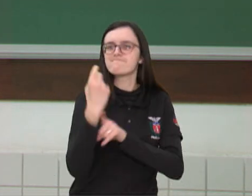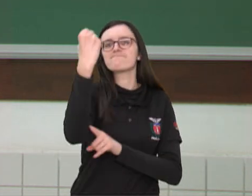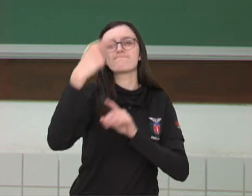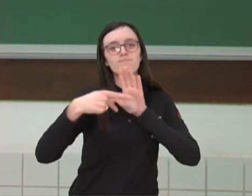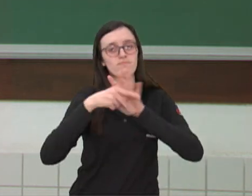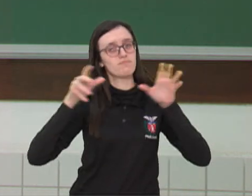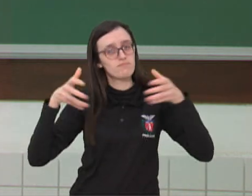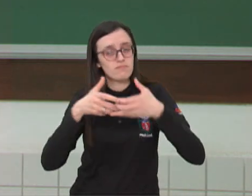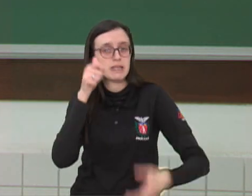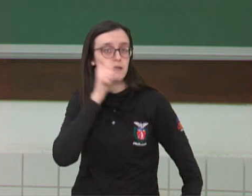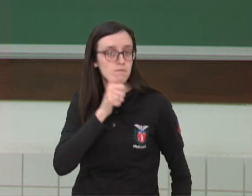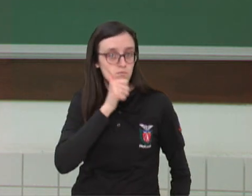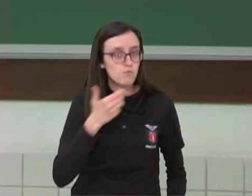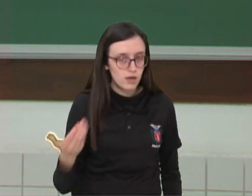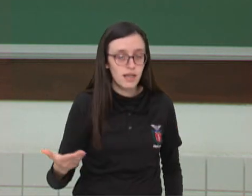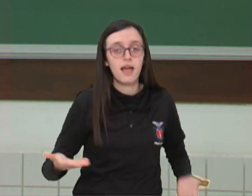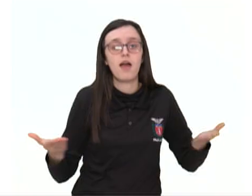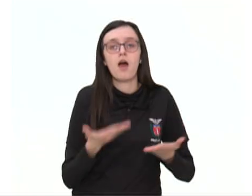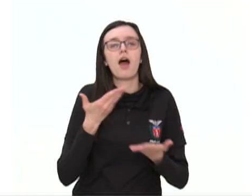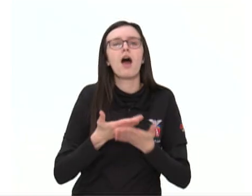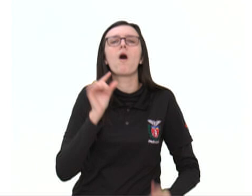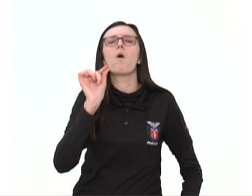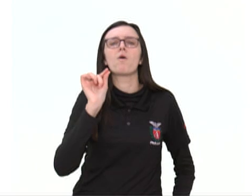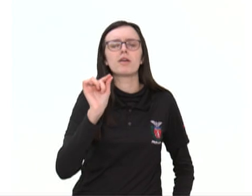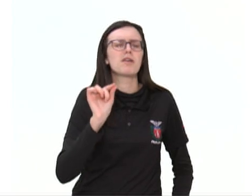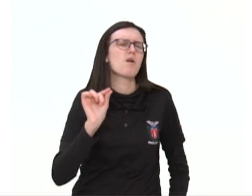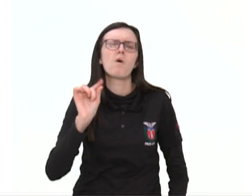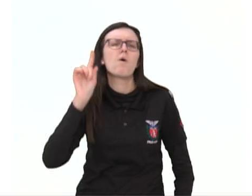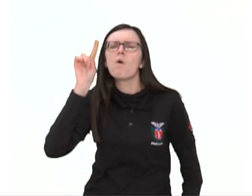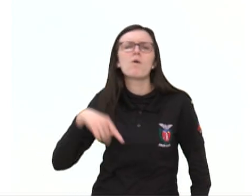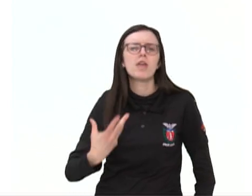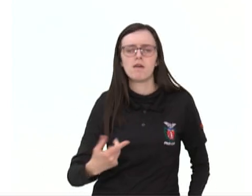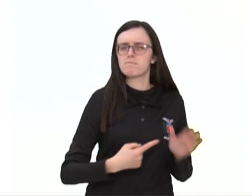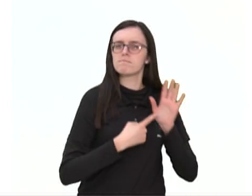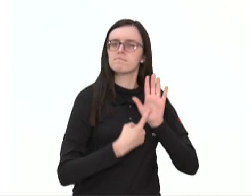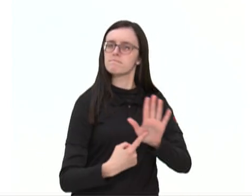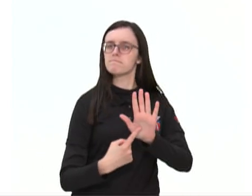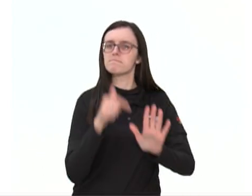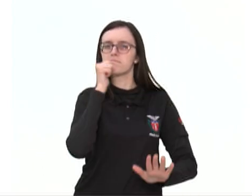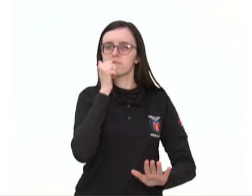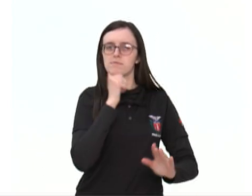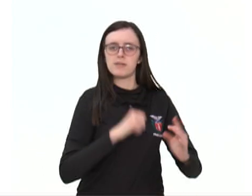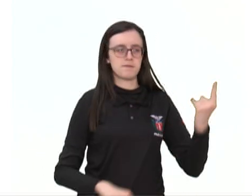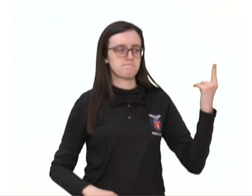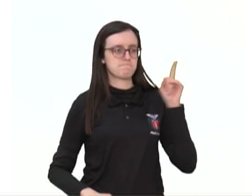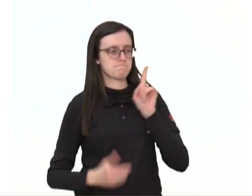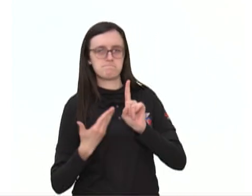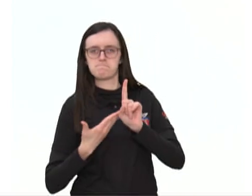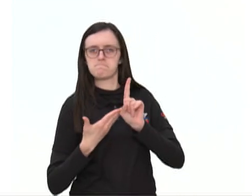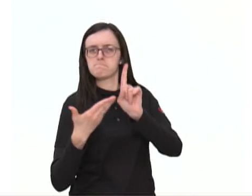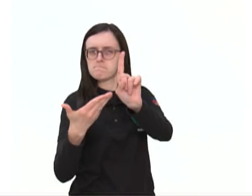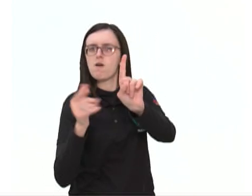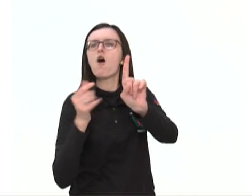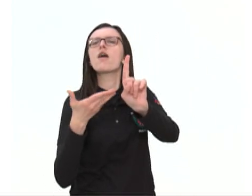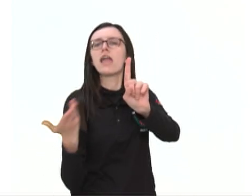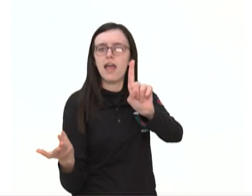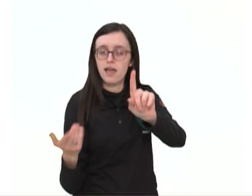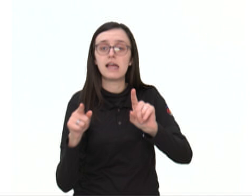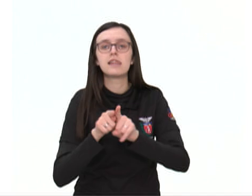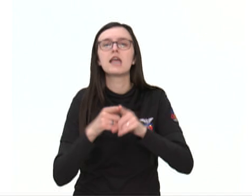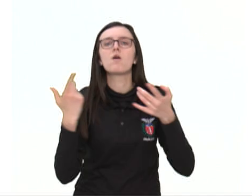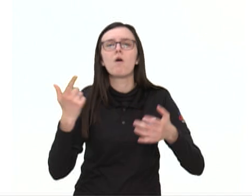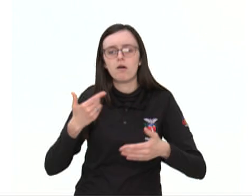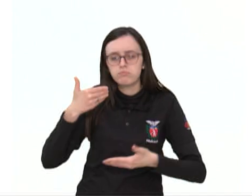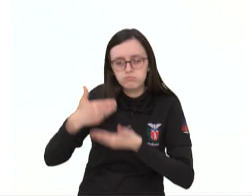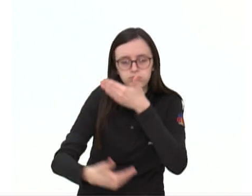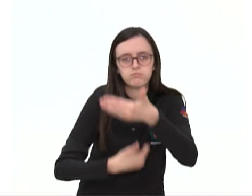feminino. Então, na aula de hoje, o que é protagonismo feminino? Como foi o processo de conquista